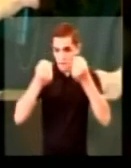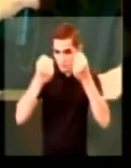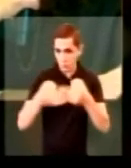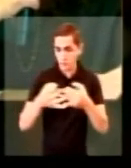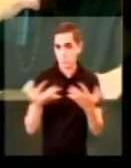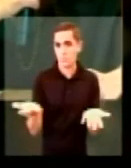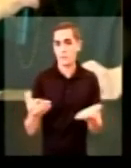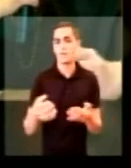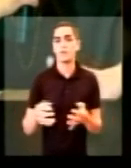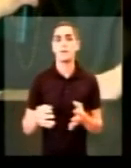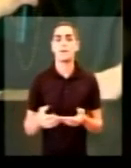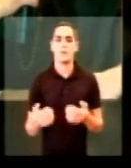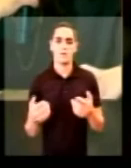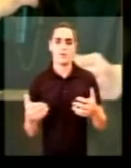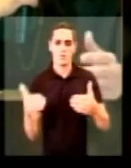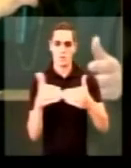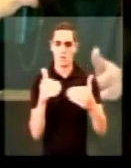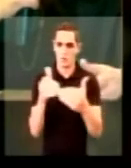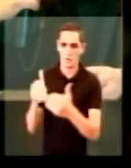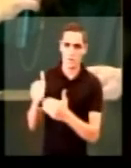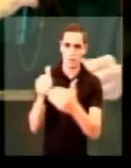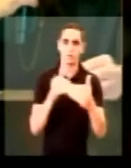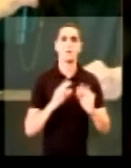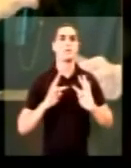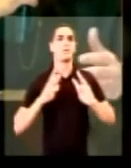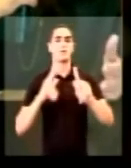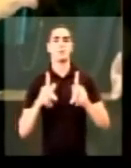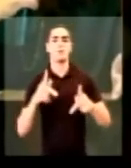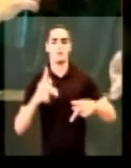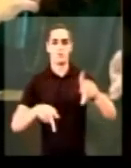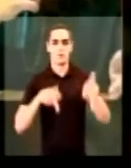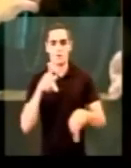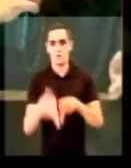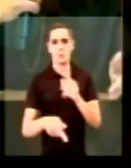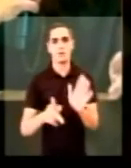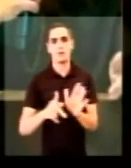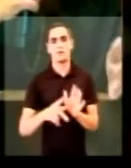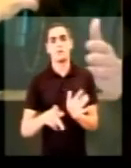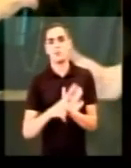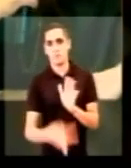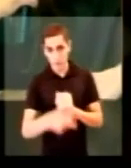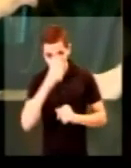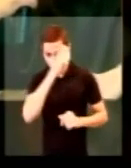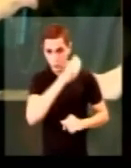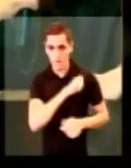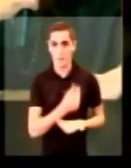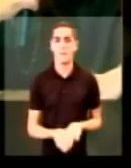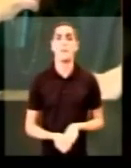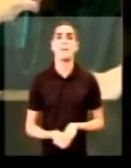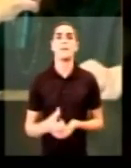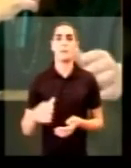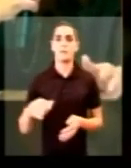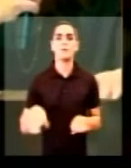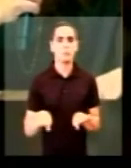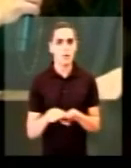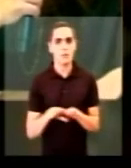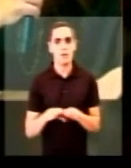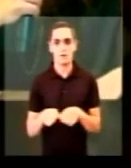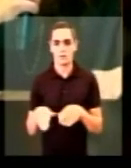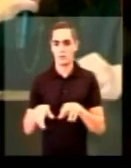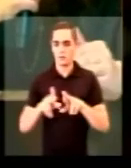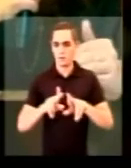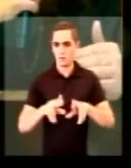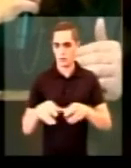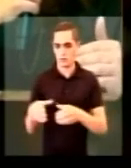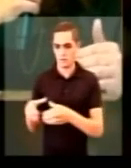que nós temos, e essa estratégia ela vai ser adequada a depender da disponibilidade de doses e dentro do escalonamento dos grupos que são